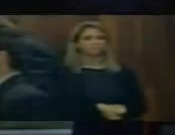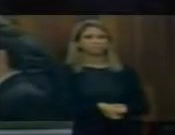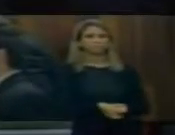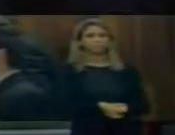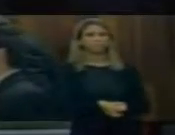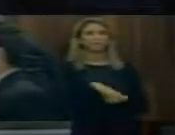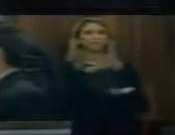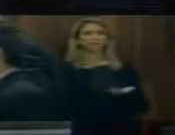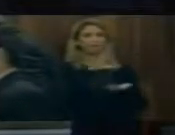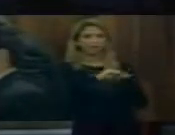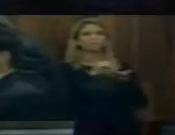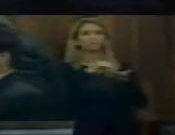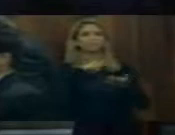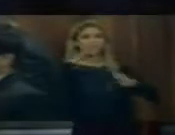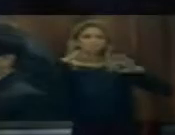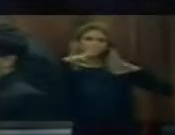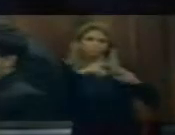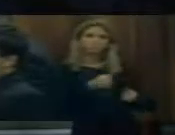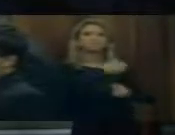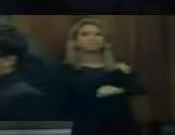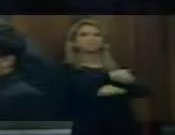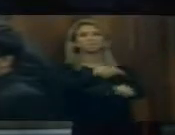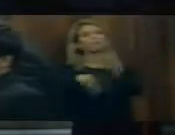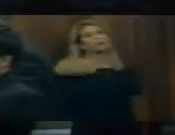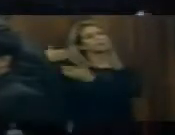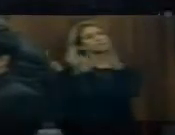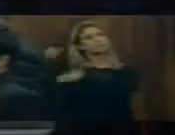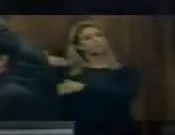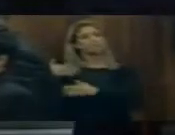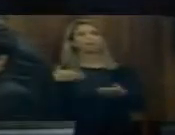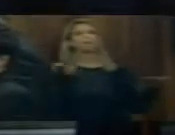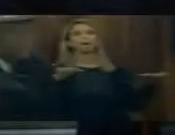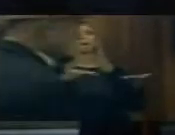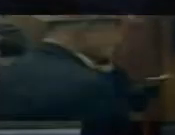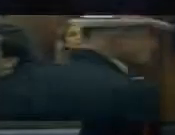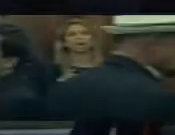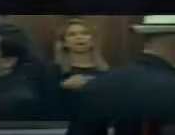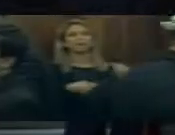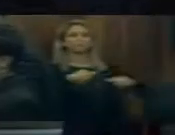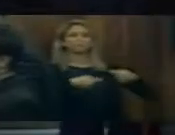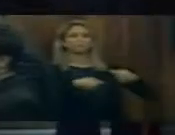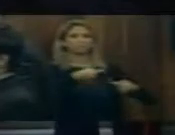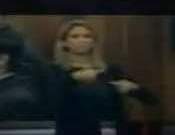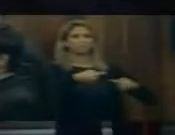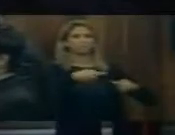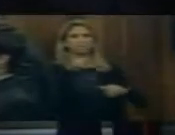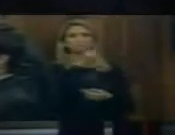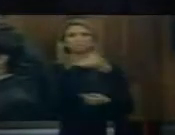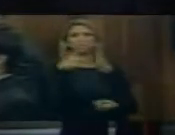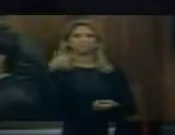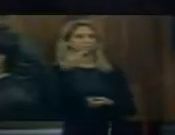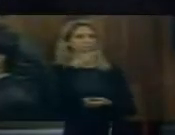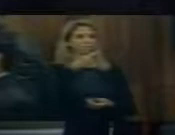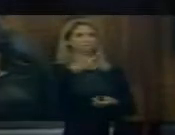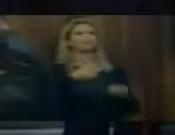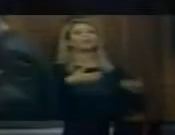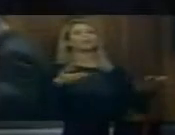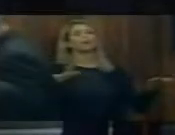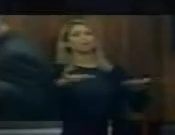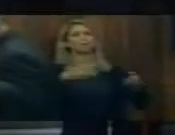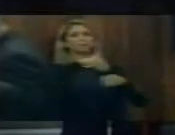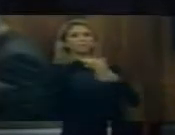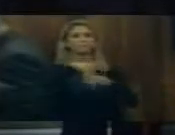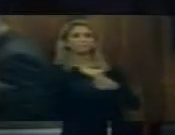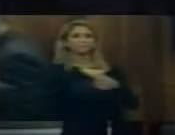A ata reflete com exatidão o ocorrido na referida sessão. Coloca a ata em discussão. Não havendo quem queira discutir, em votação,